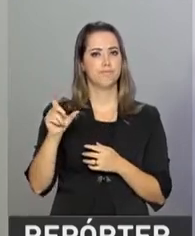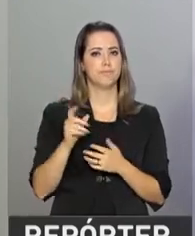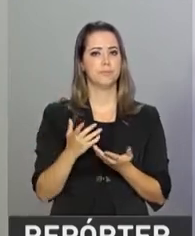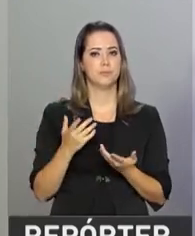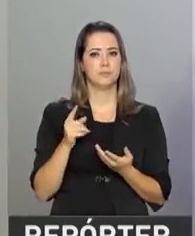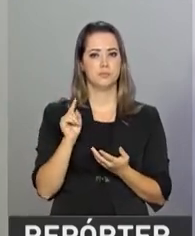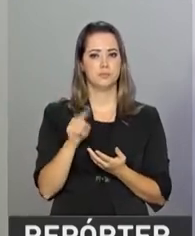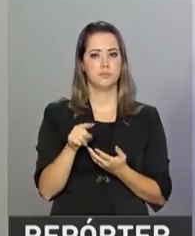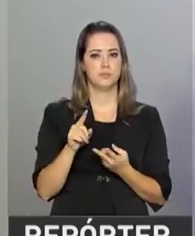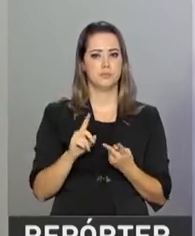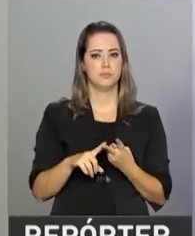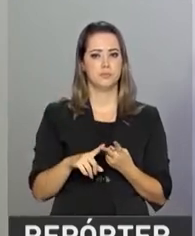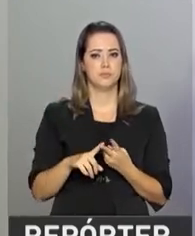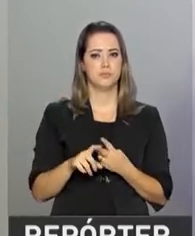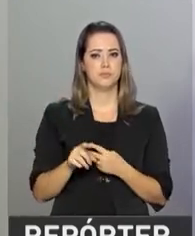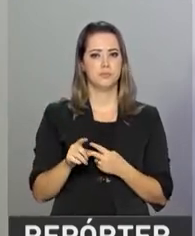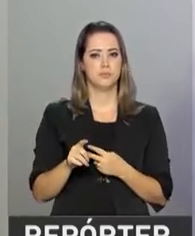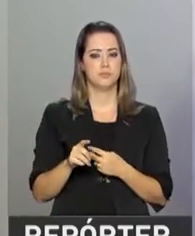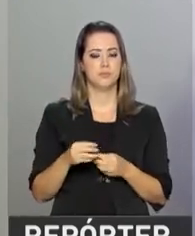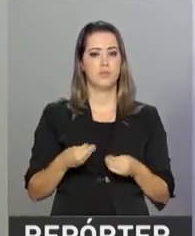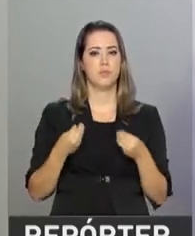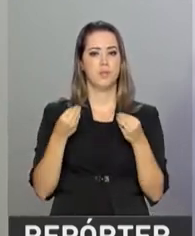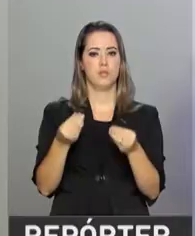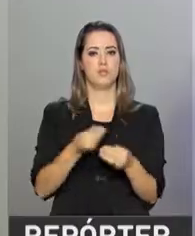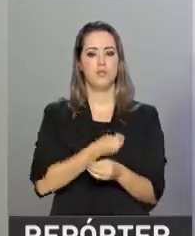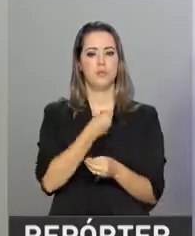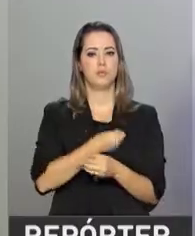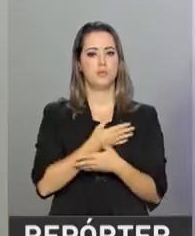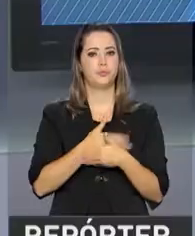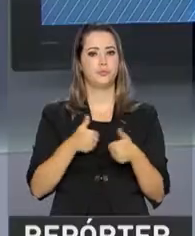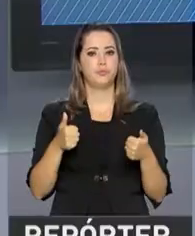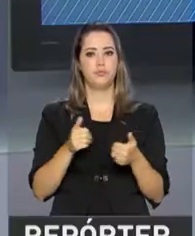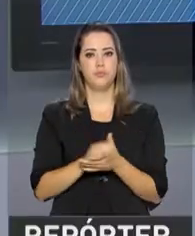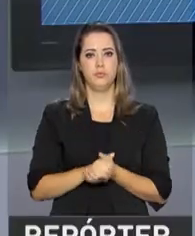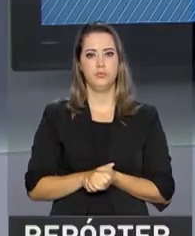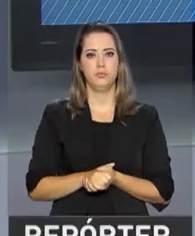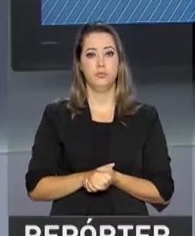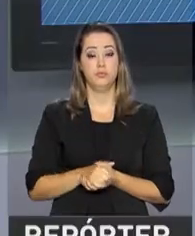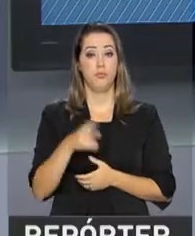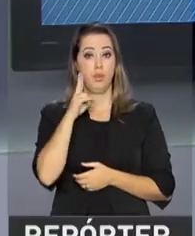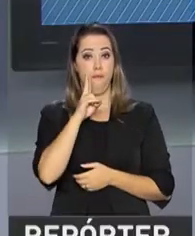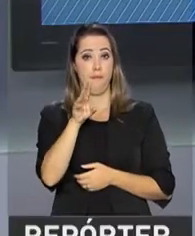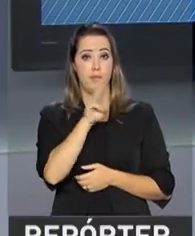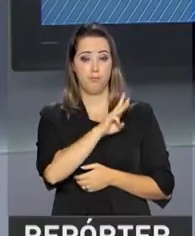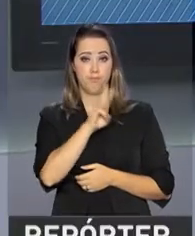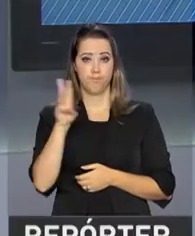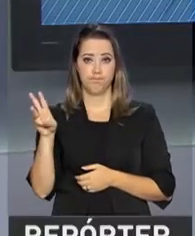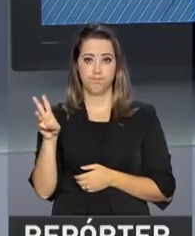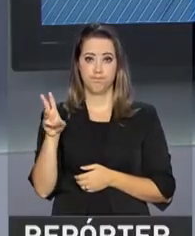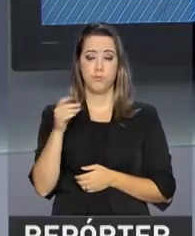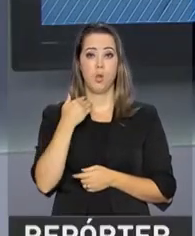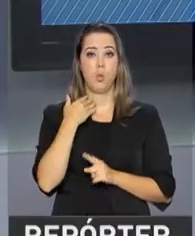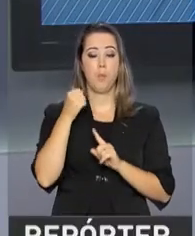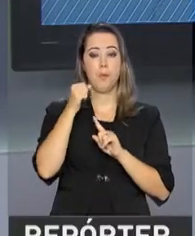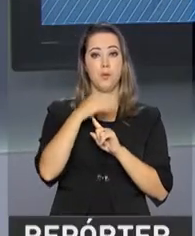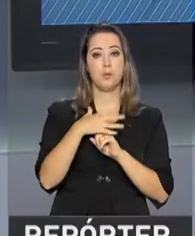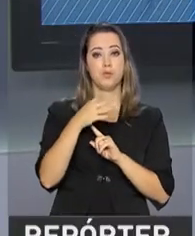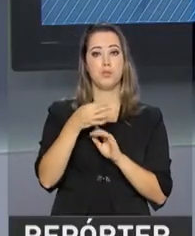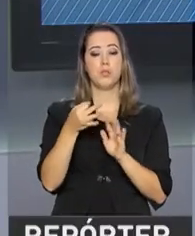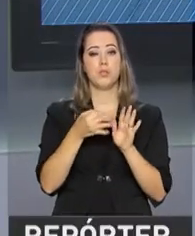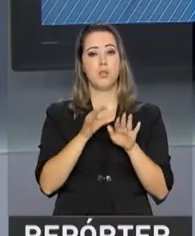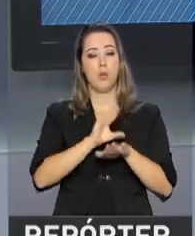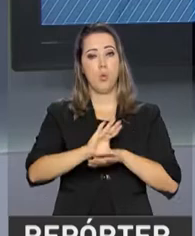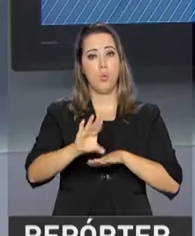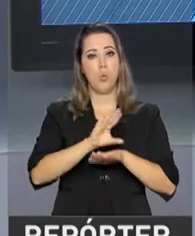é tipo proporciona viver melhor e olha no site do banco central você encontra dicas